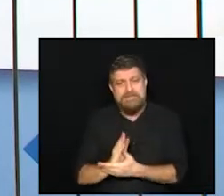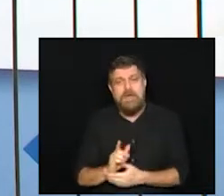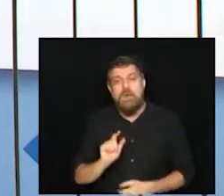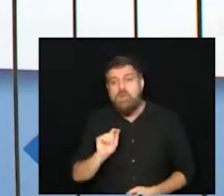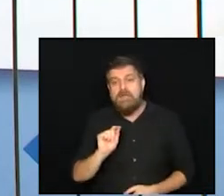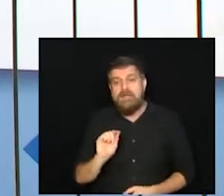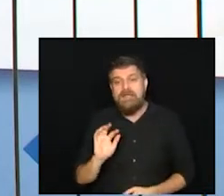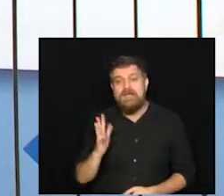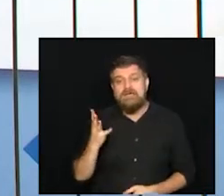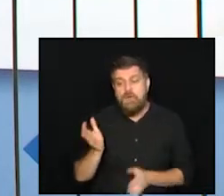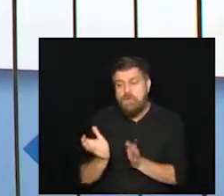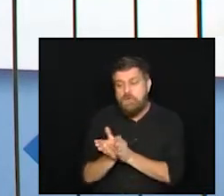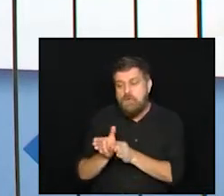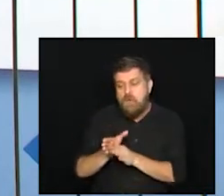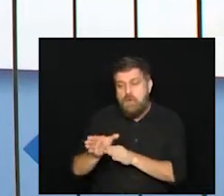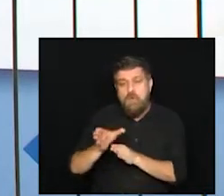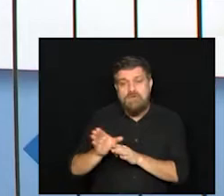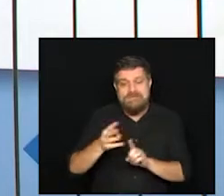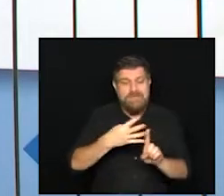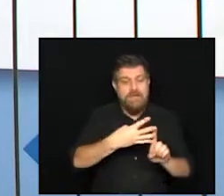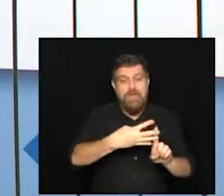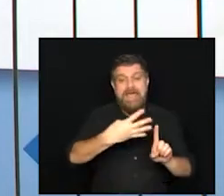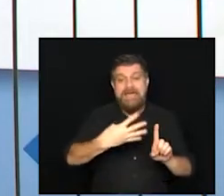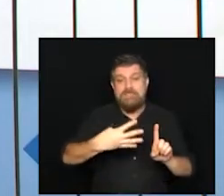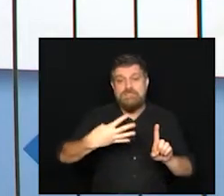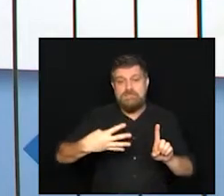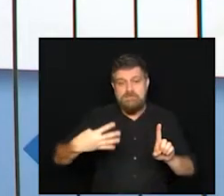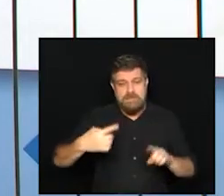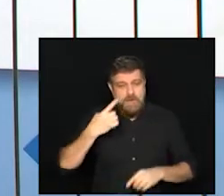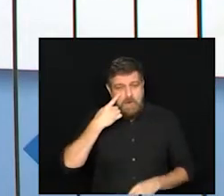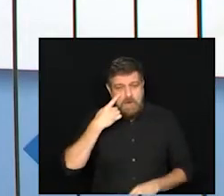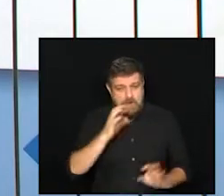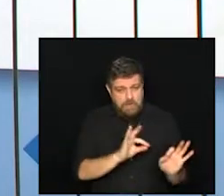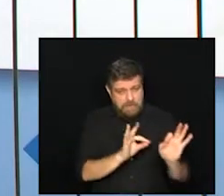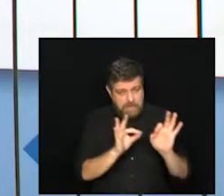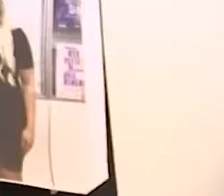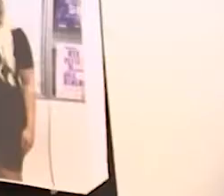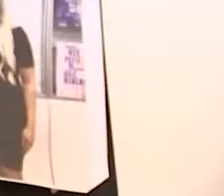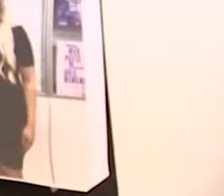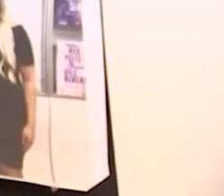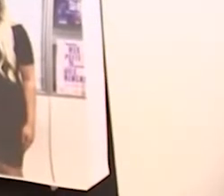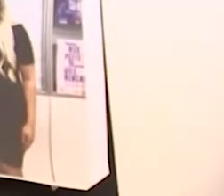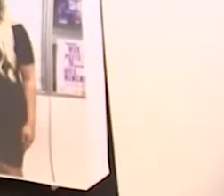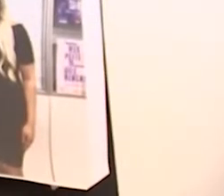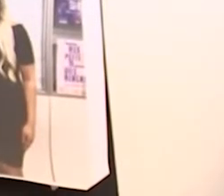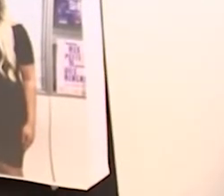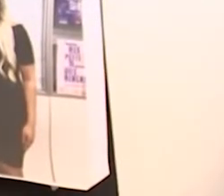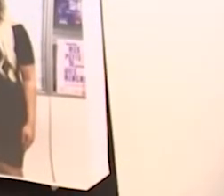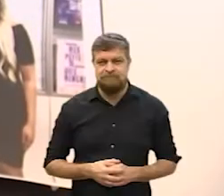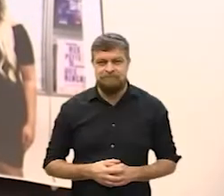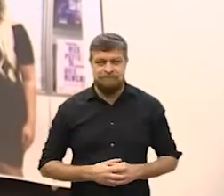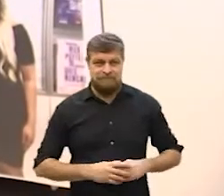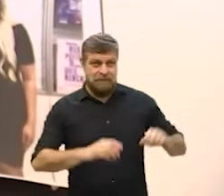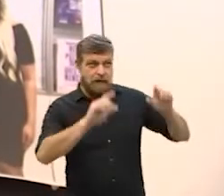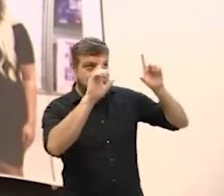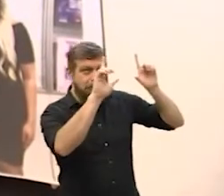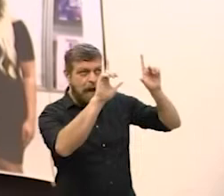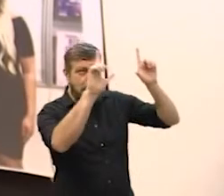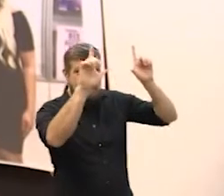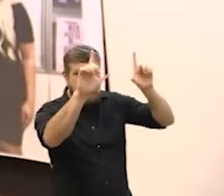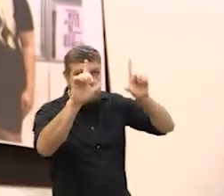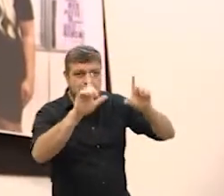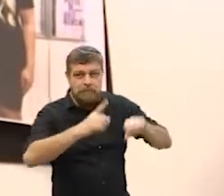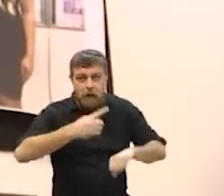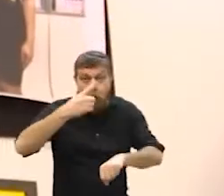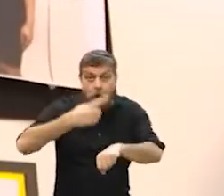criação do Conselho Municipal LGBT de Campinas acompanha E aí e na